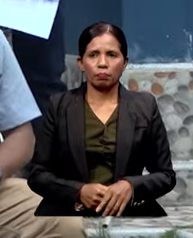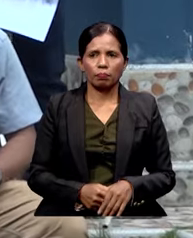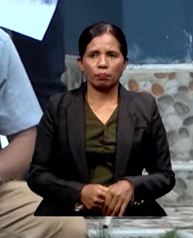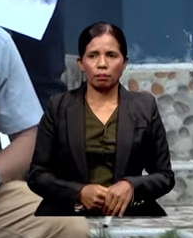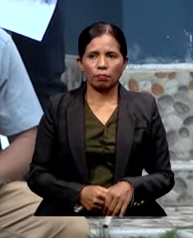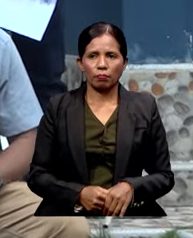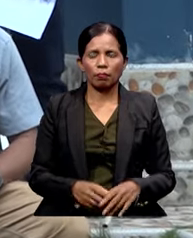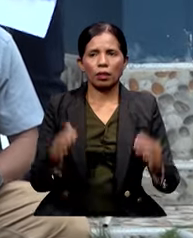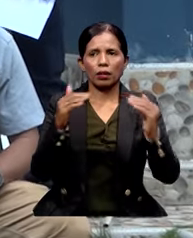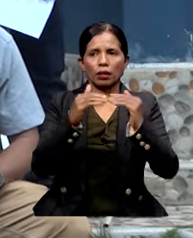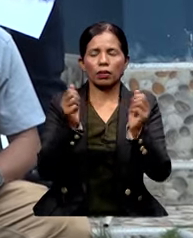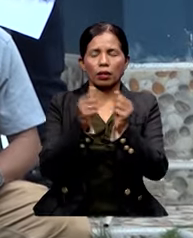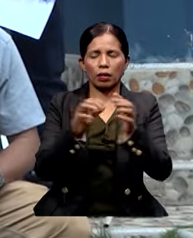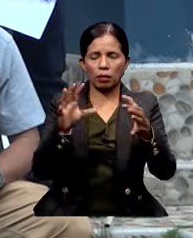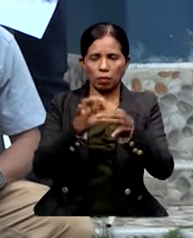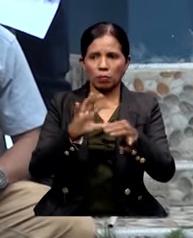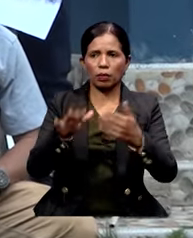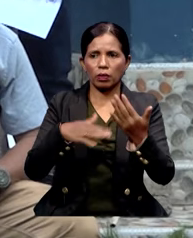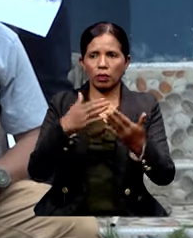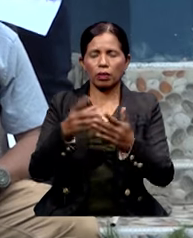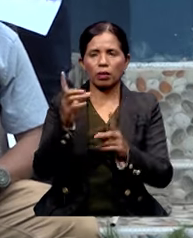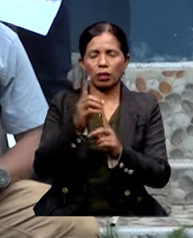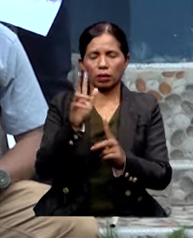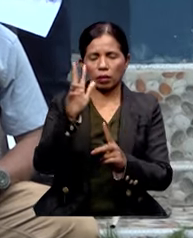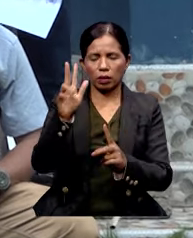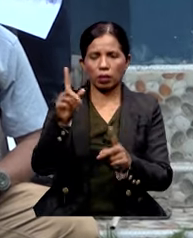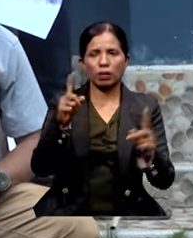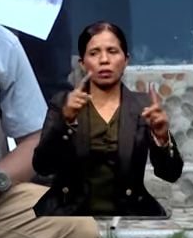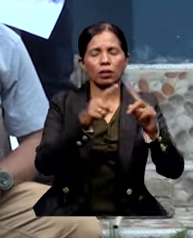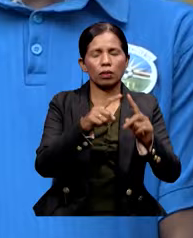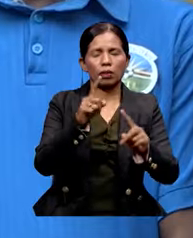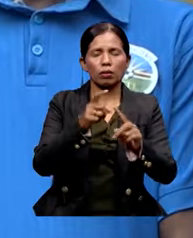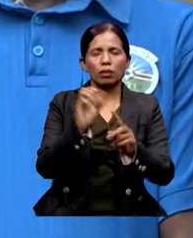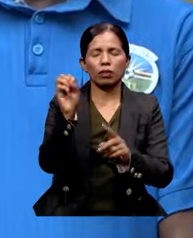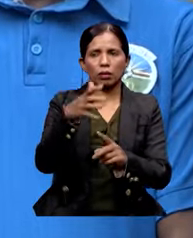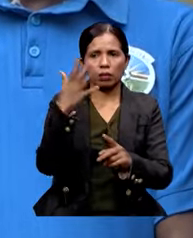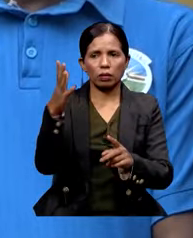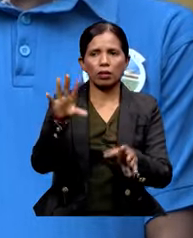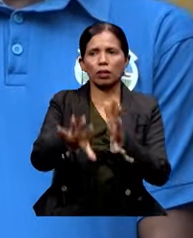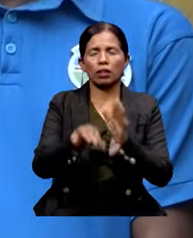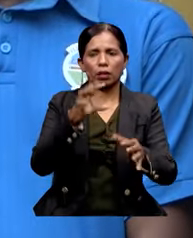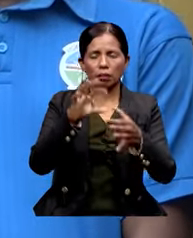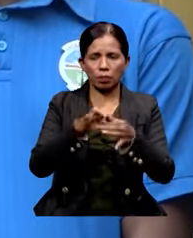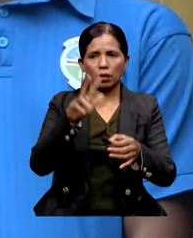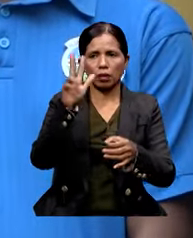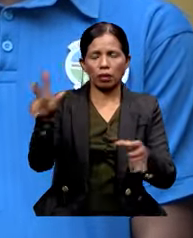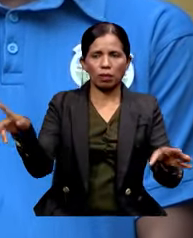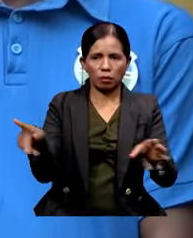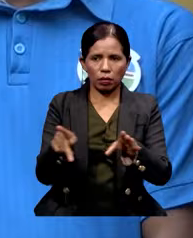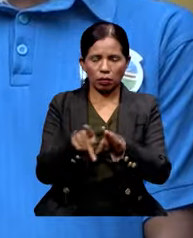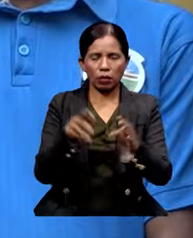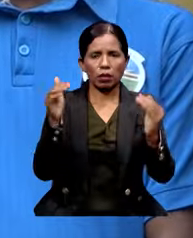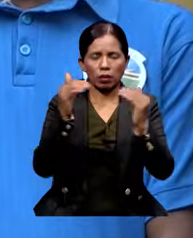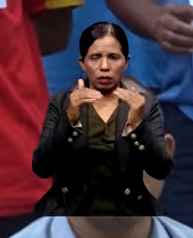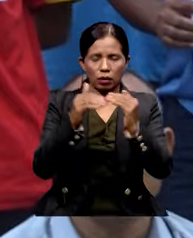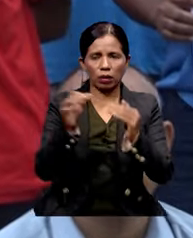Reunião de beja lau si membro arbitragem sira e a lorantolo tolorong san raslima fula de dezembro ho di nomea membro na intolo de beato participa e a reunião